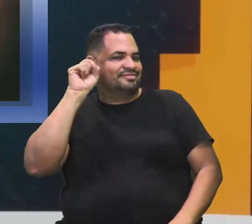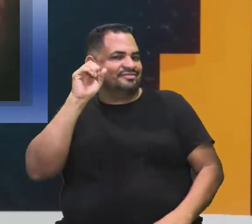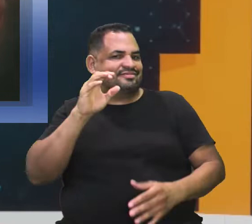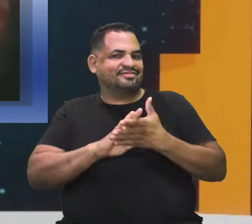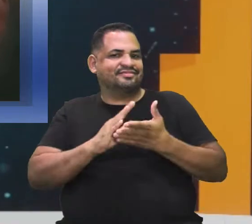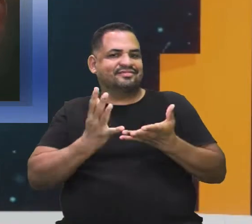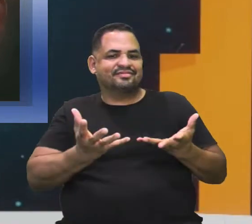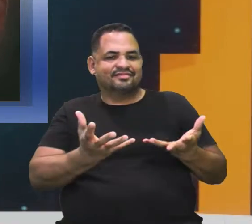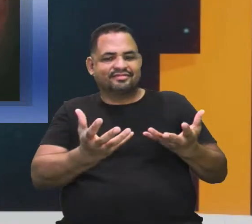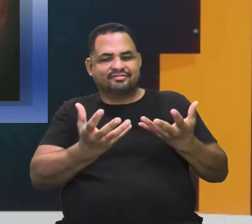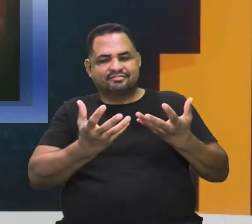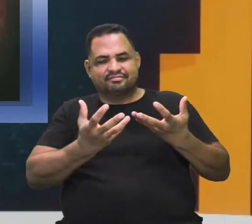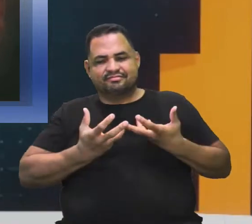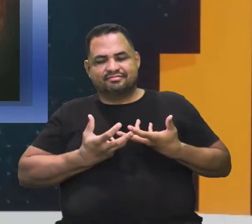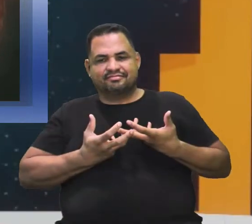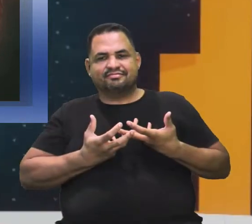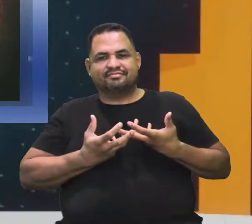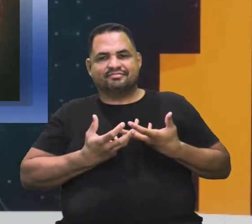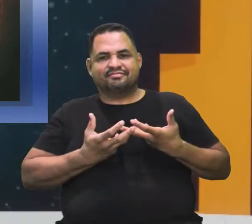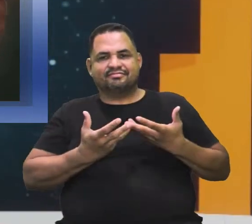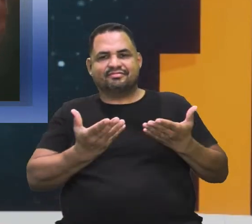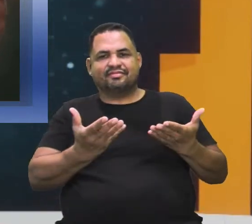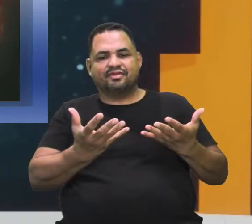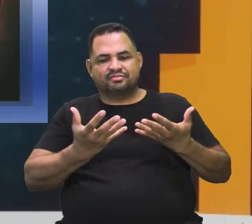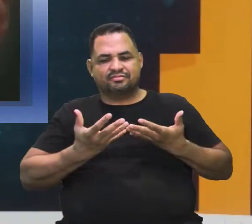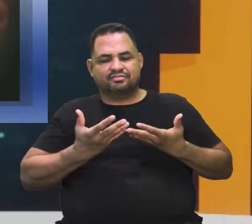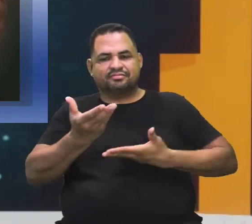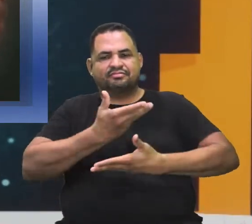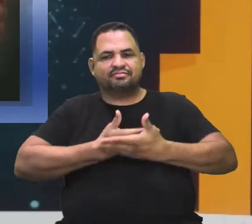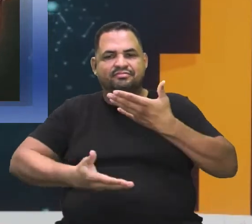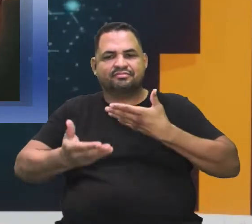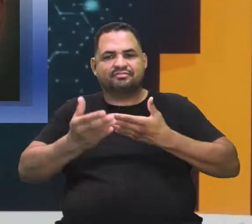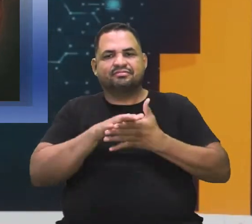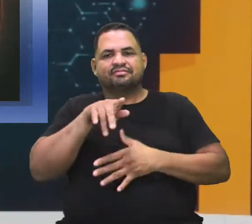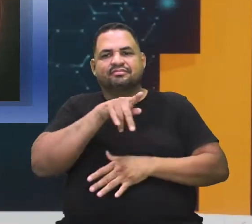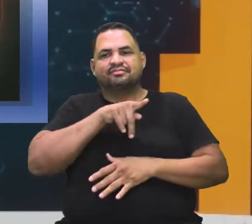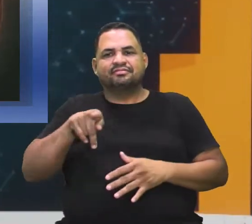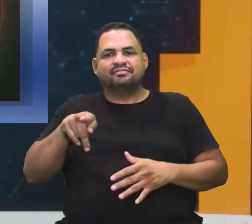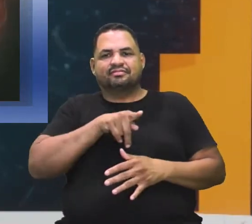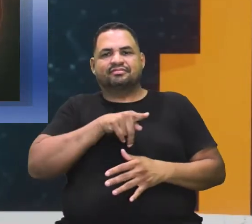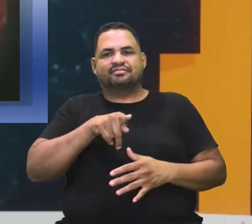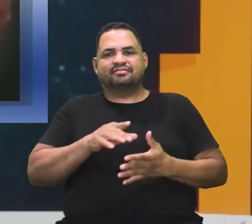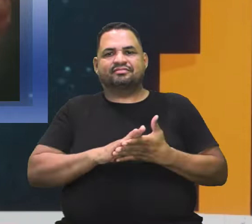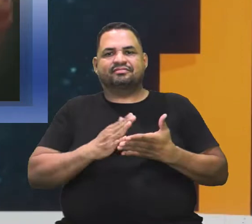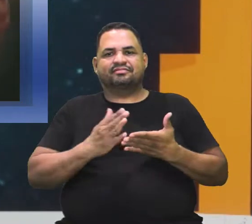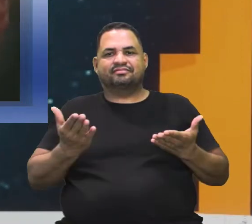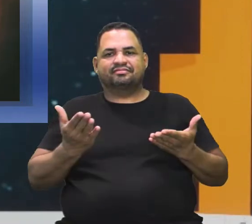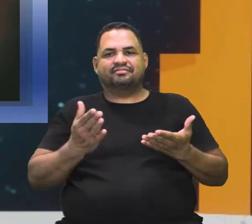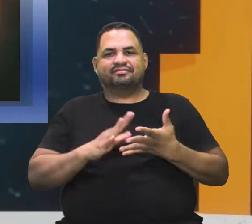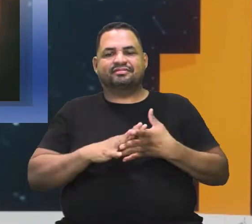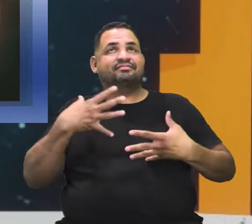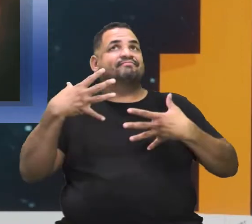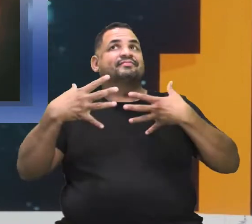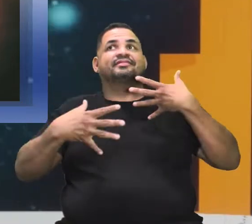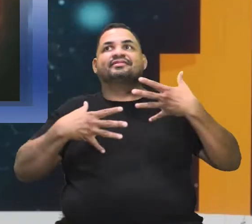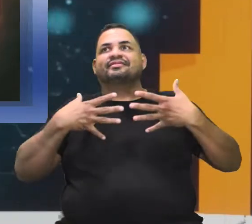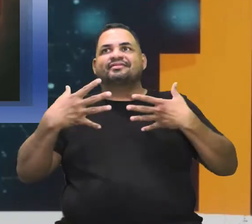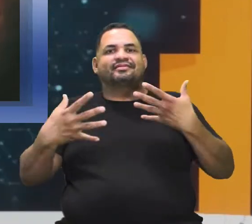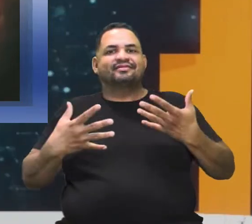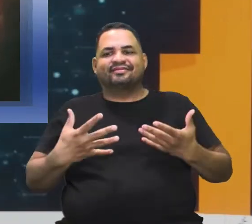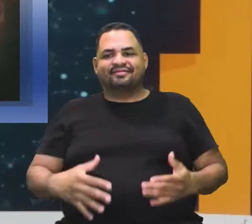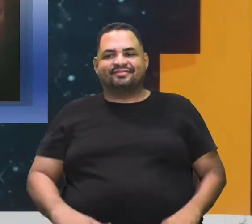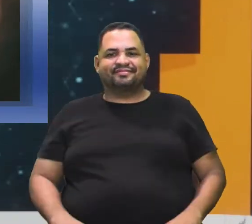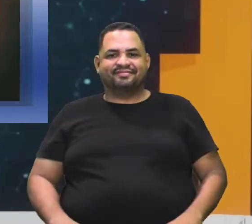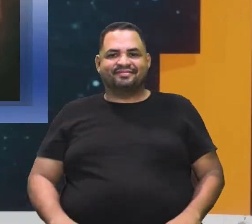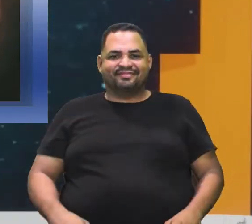eles acolhiam, a receptividade da mediação e dos professores, aquilo já me encantou, porque assim,